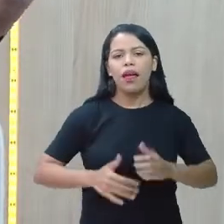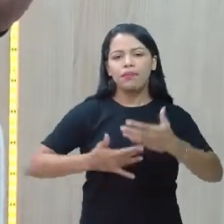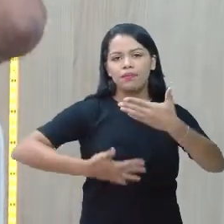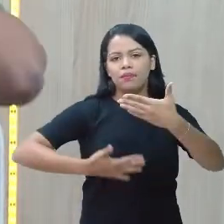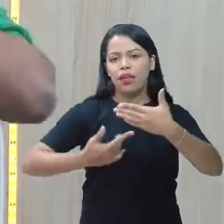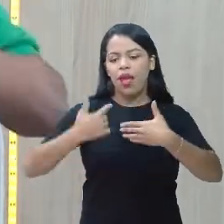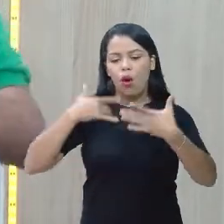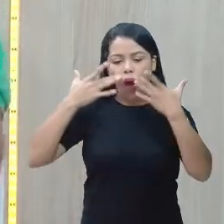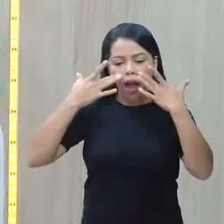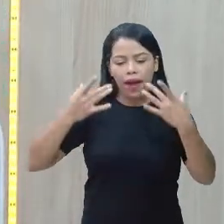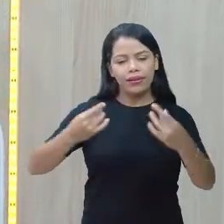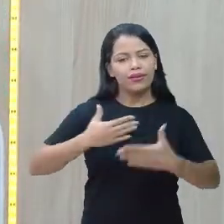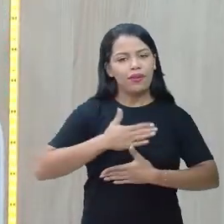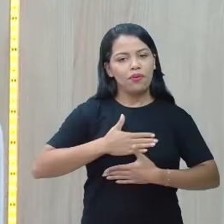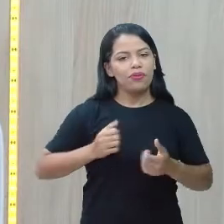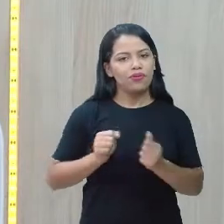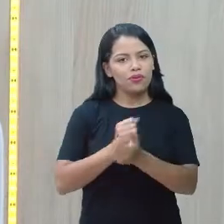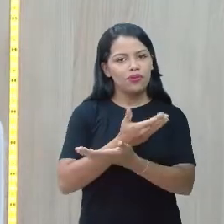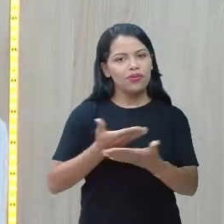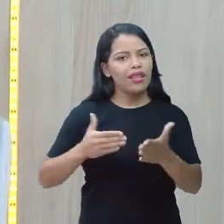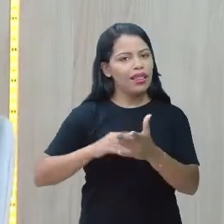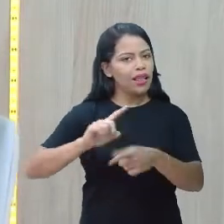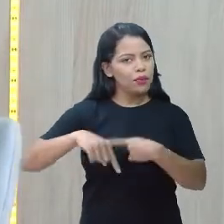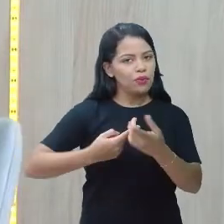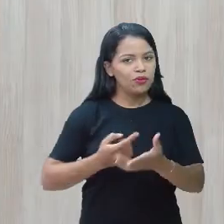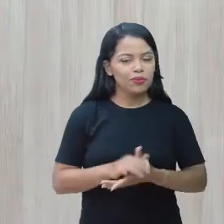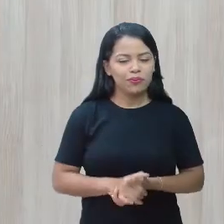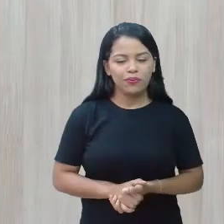E é um prazer estar aqui, então até daqui a pouco.